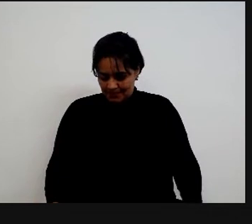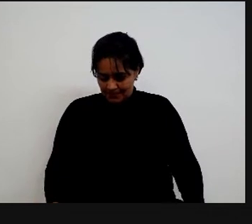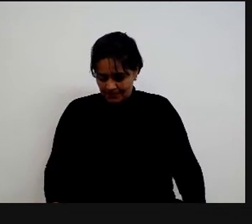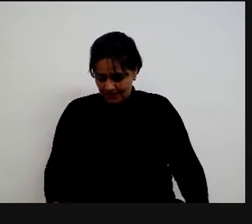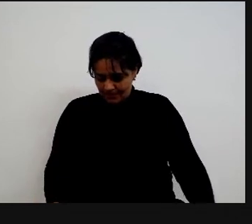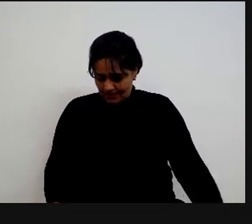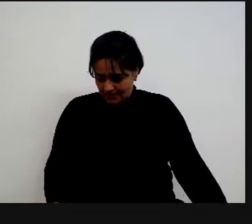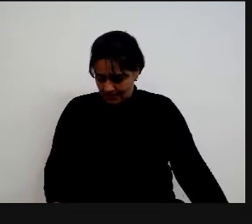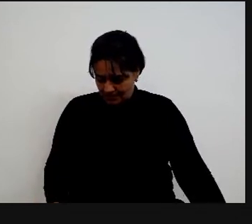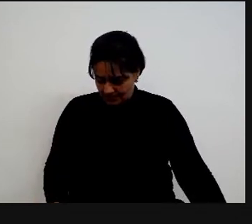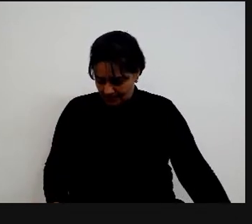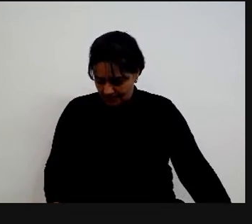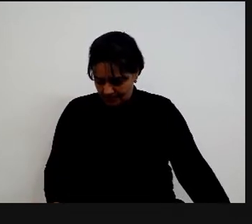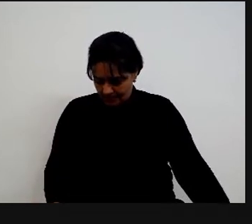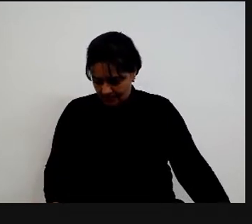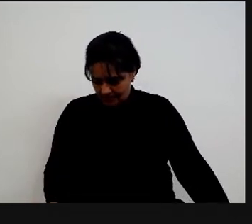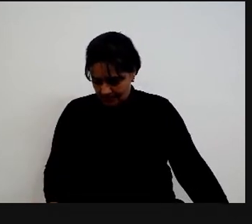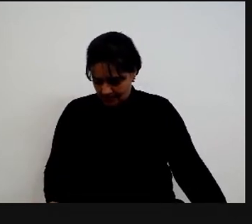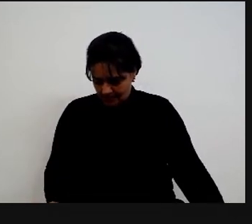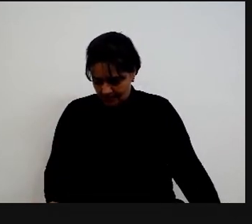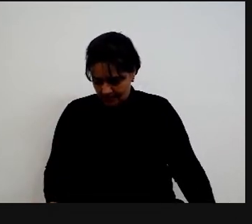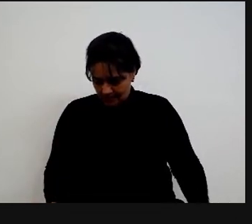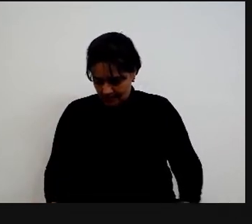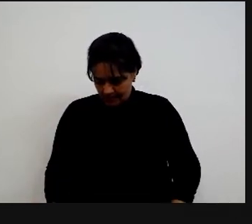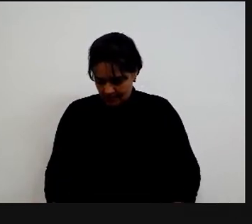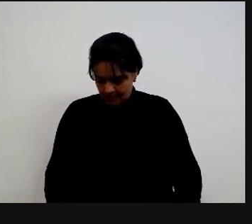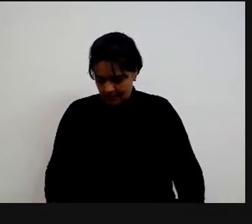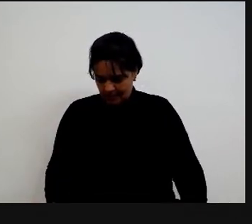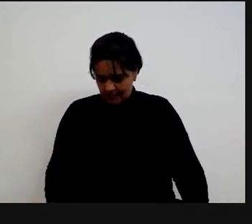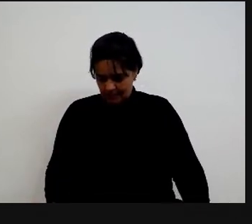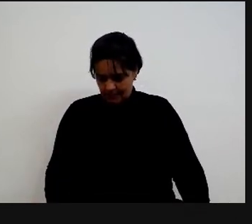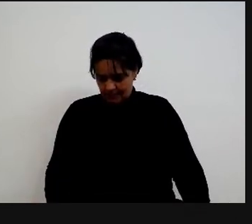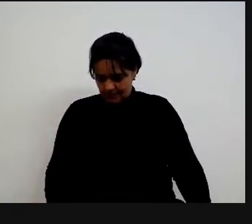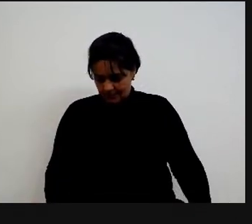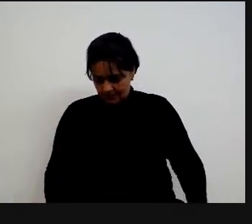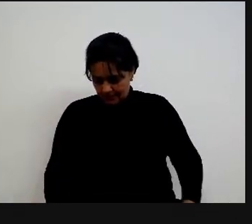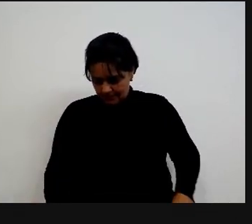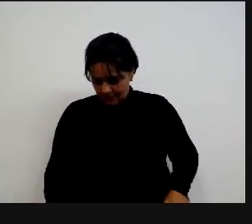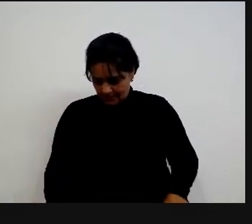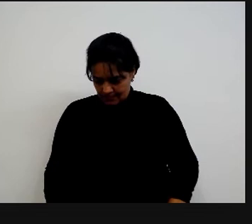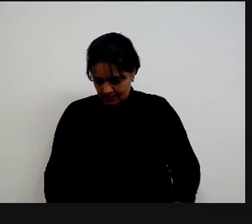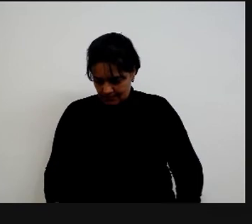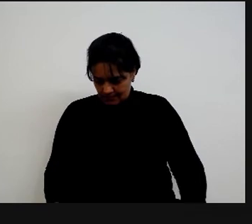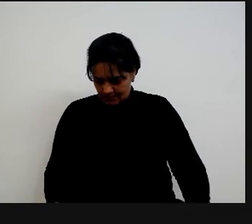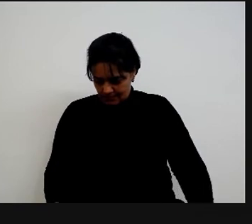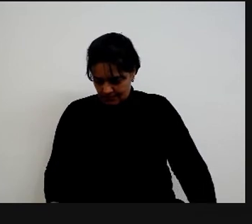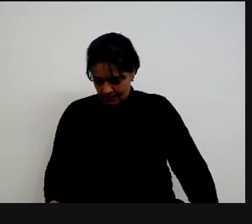Isso é uma coisa inteligente, né? E